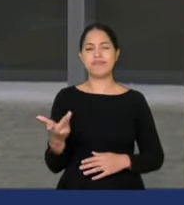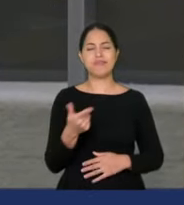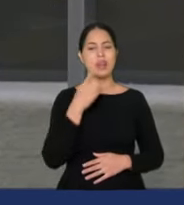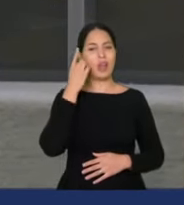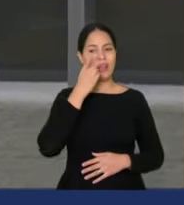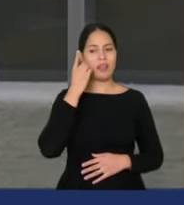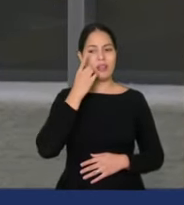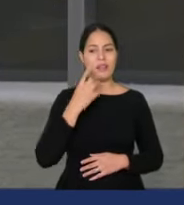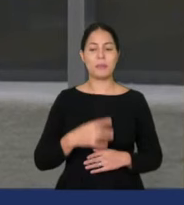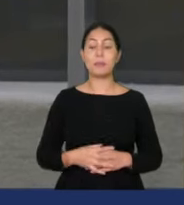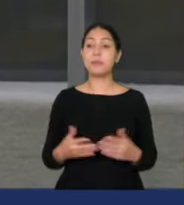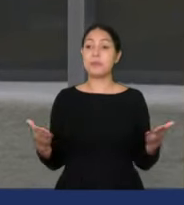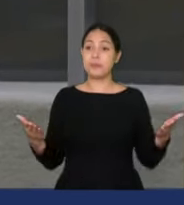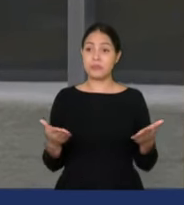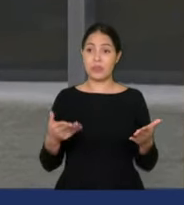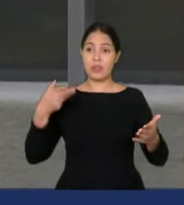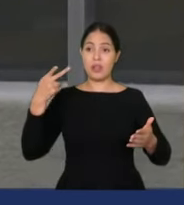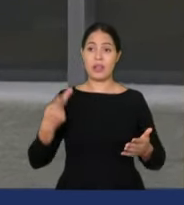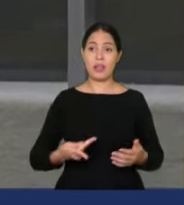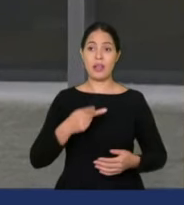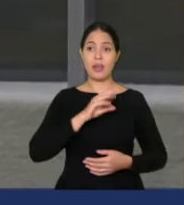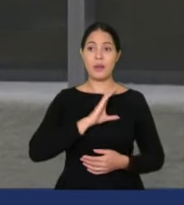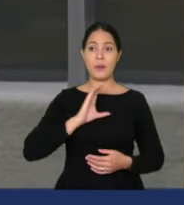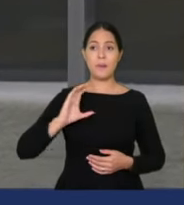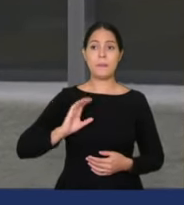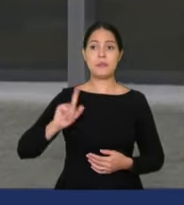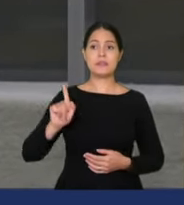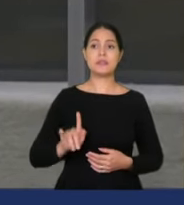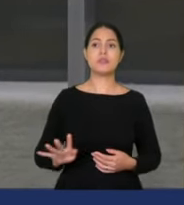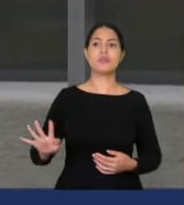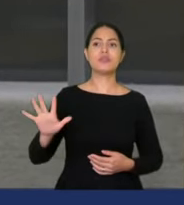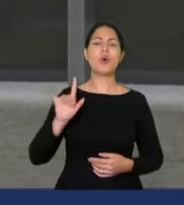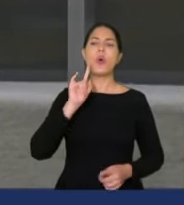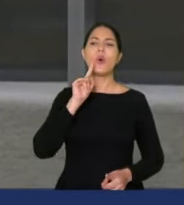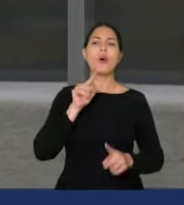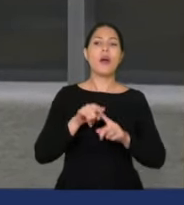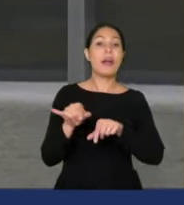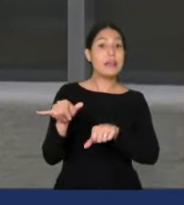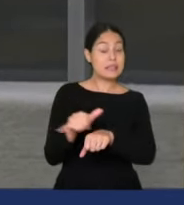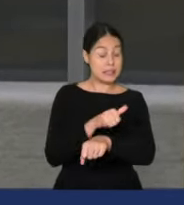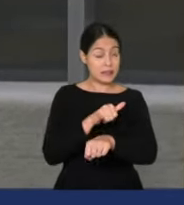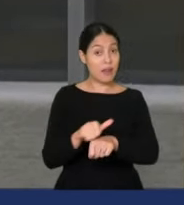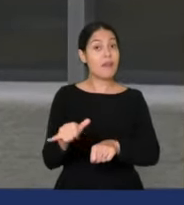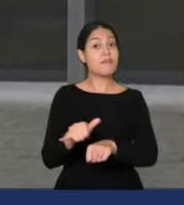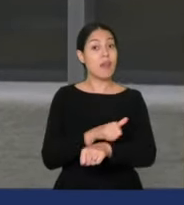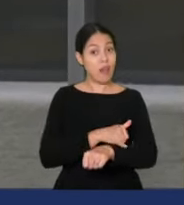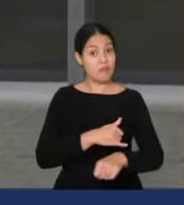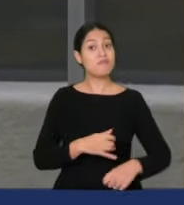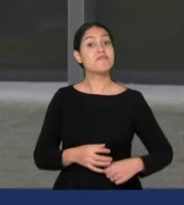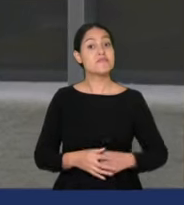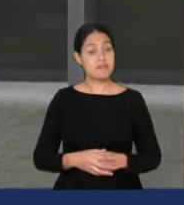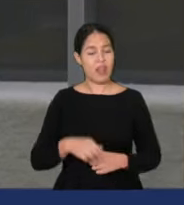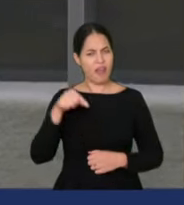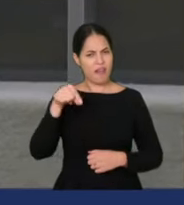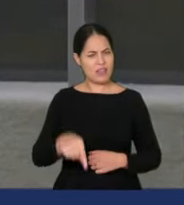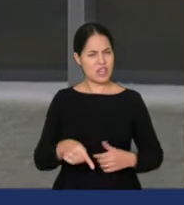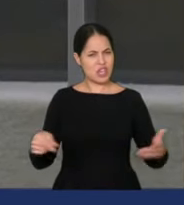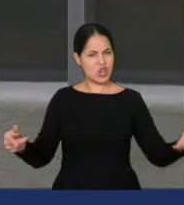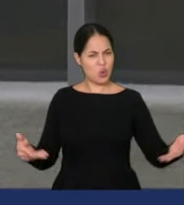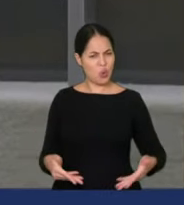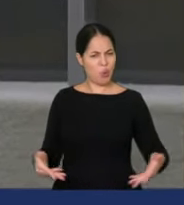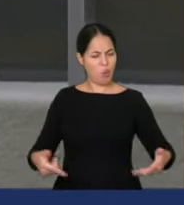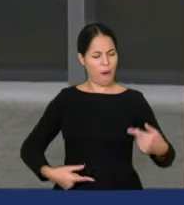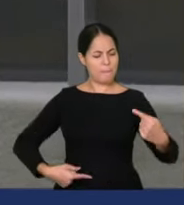aqui nessa comissão geral estratégica para esse debate tão importante para a economia